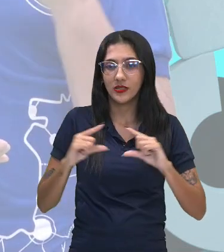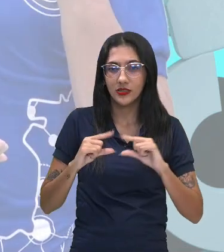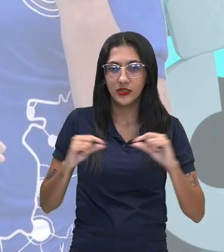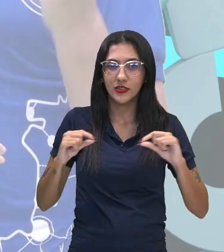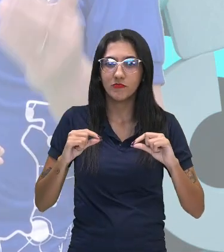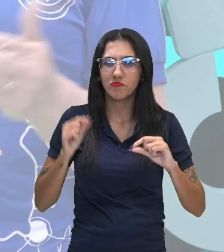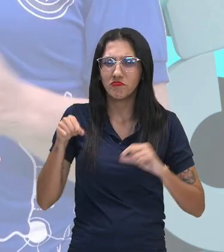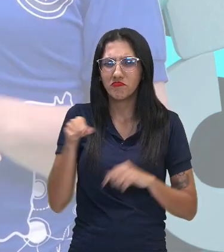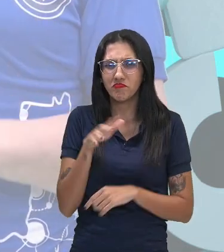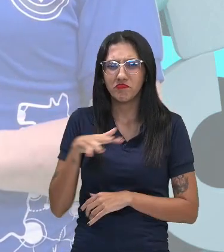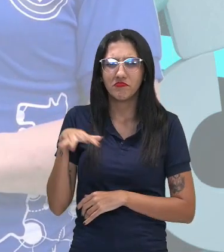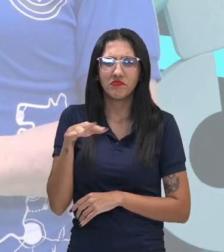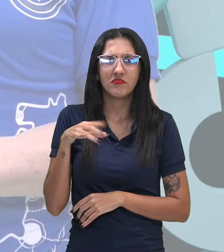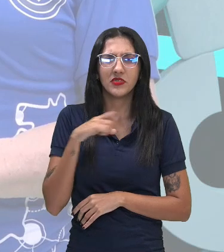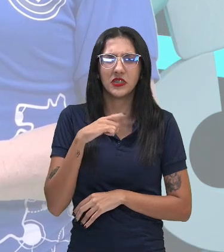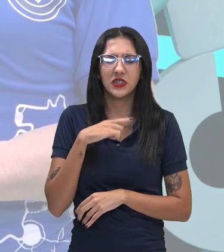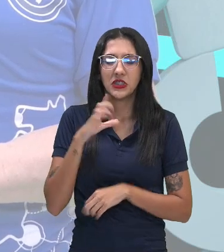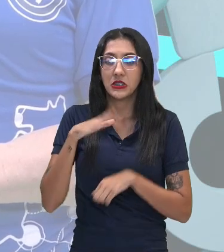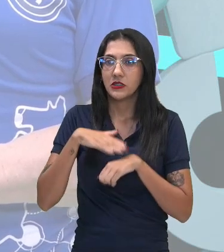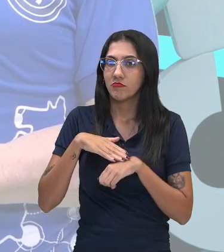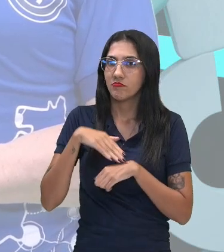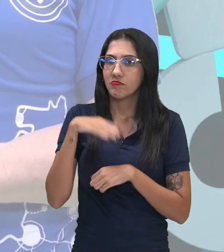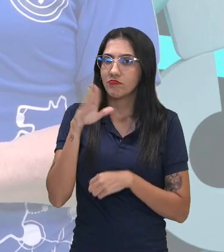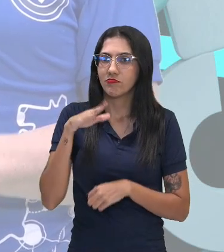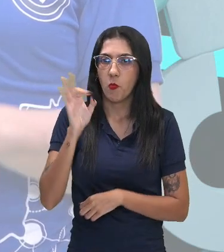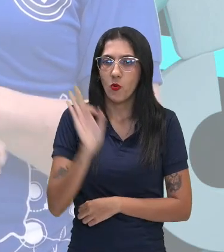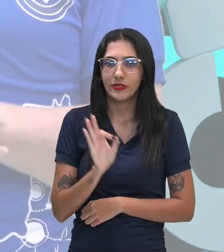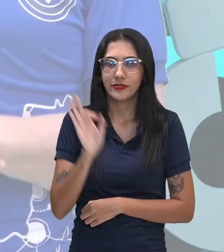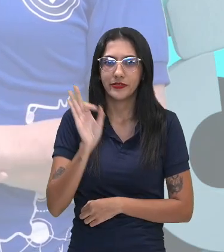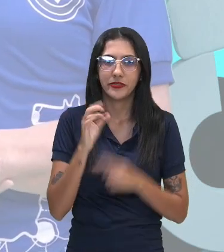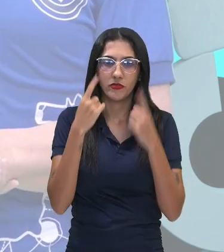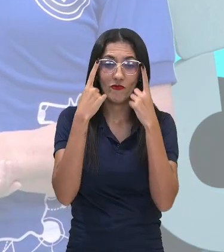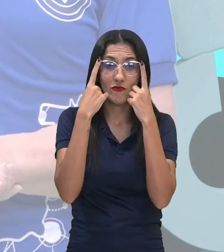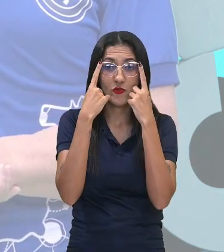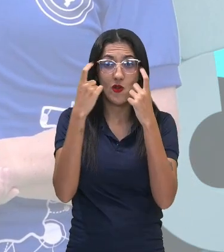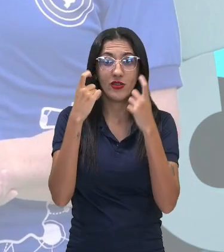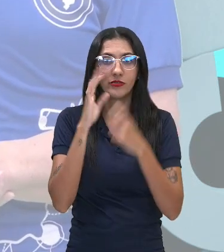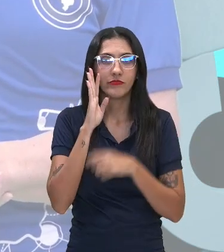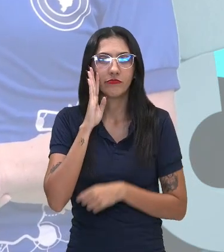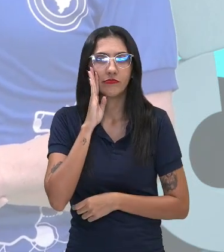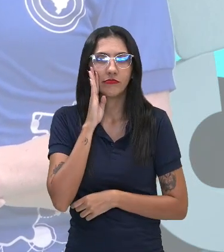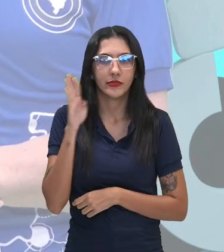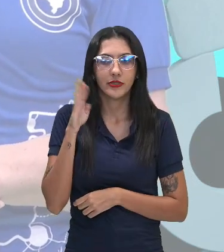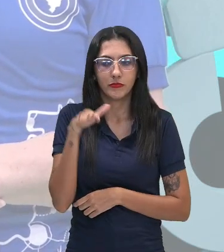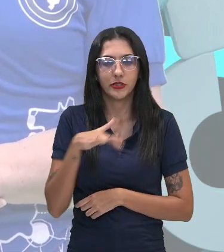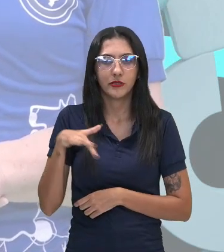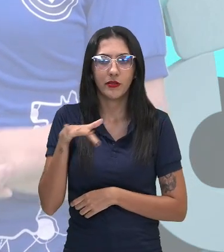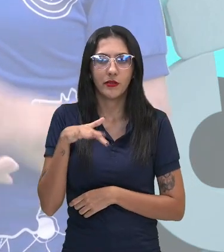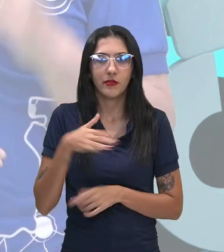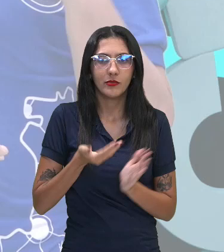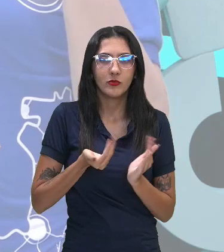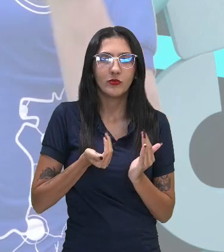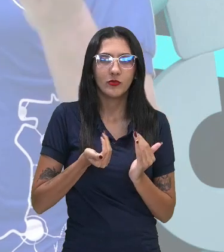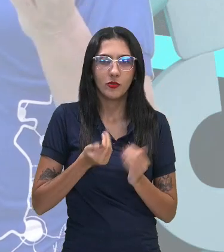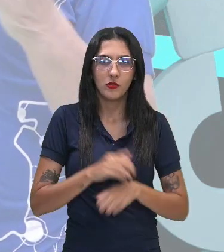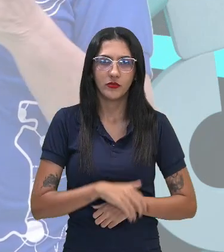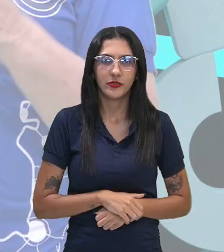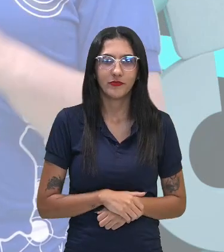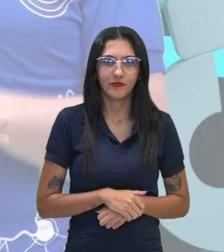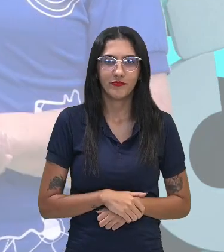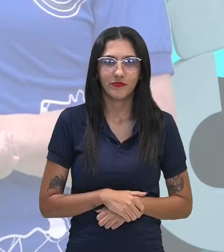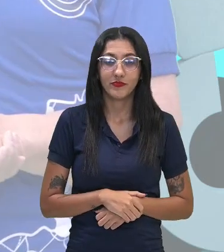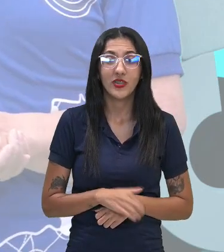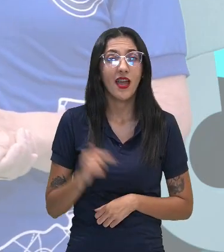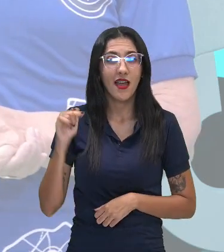com um dos maiores índices de violência, principalmente entre jovens. Foi titular